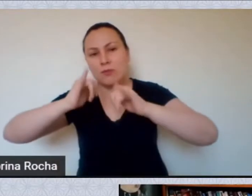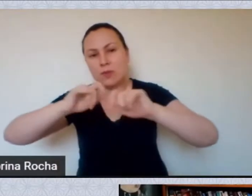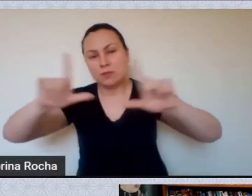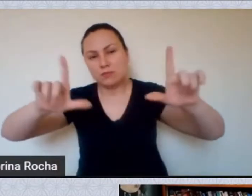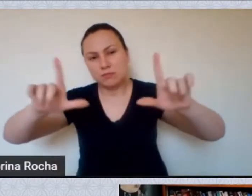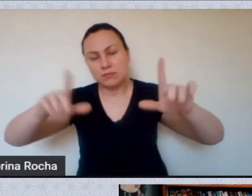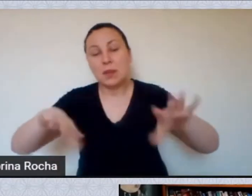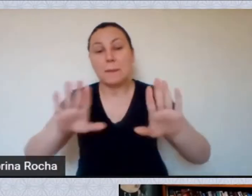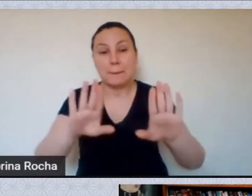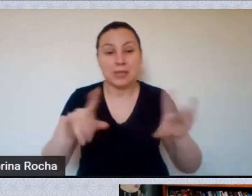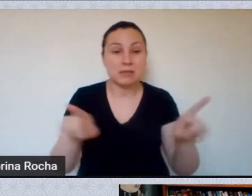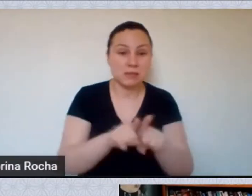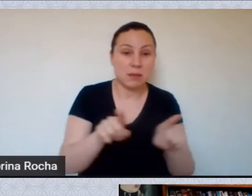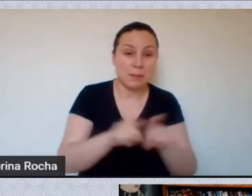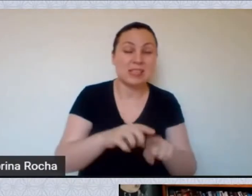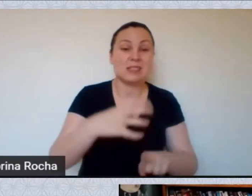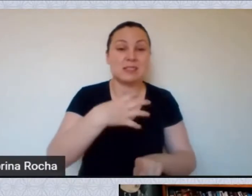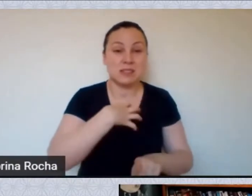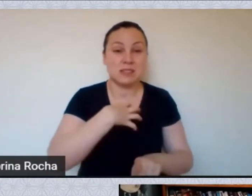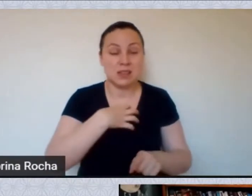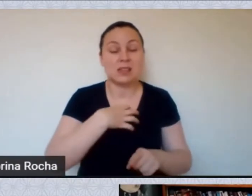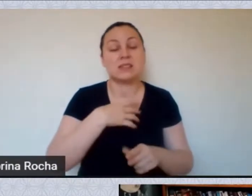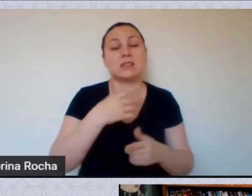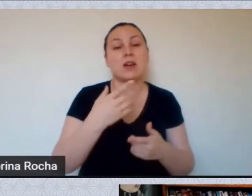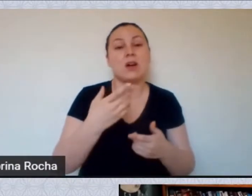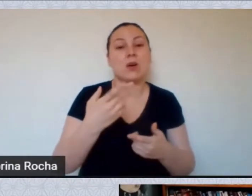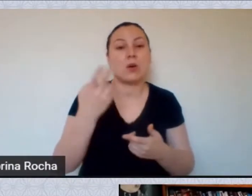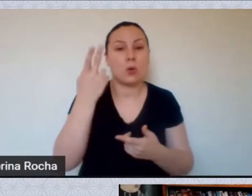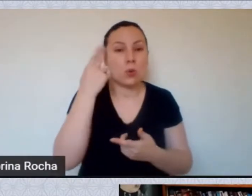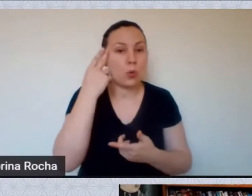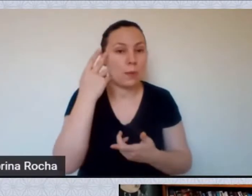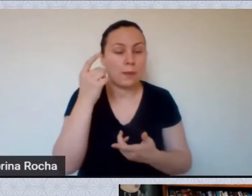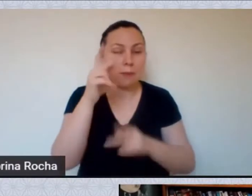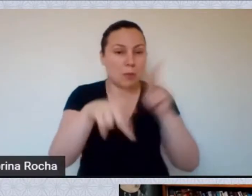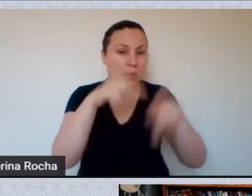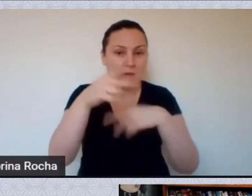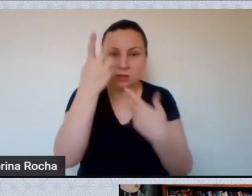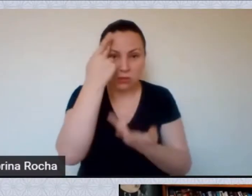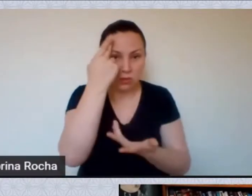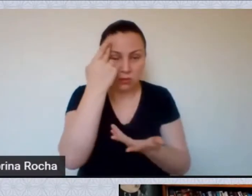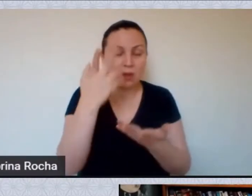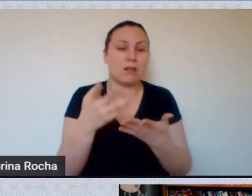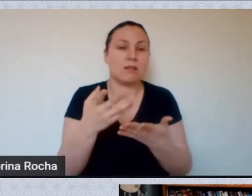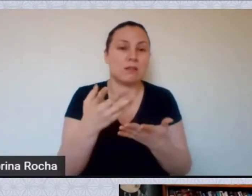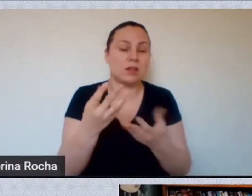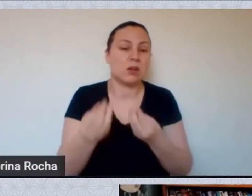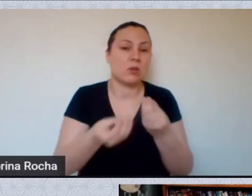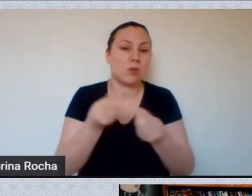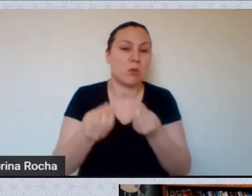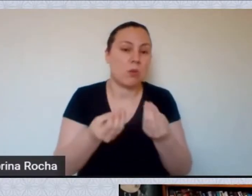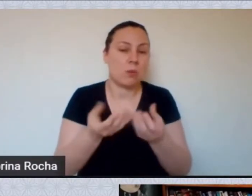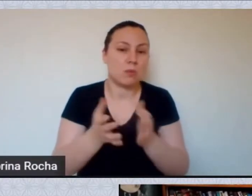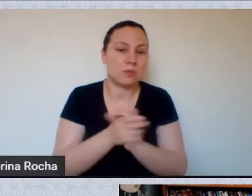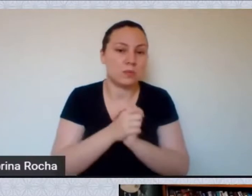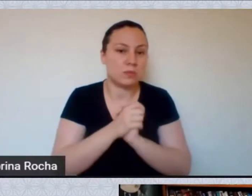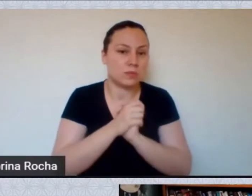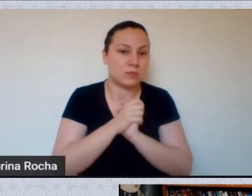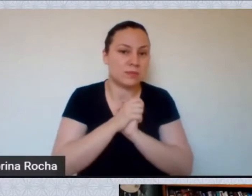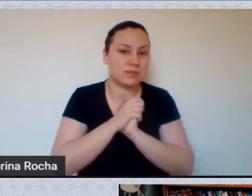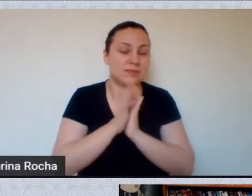bom, então, antes de responder essa, deixa eu só fazer um comentário sobre a pergunta que passou, que eu não fiz, que eu fiquei empolgada com a